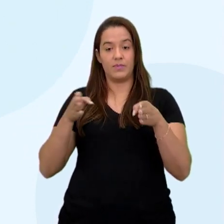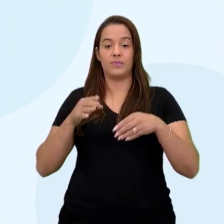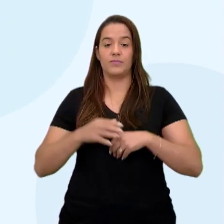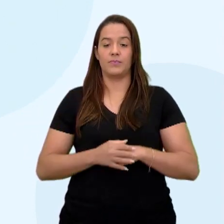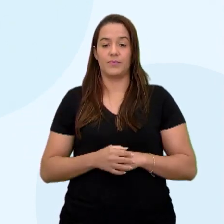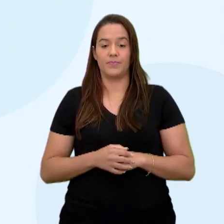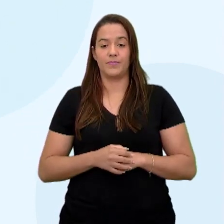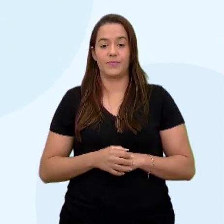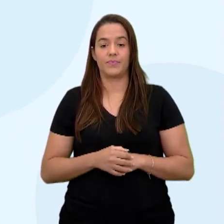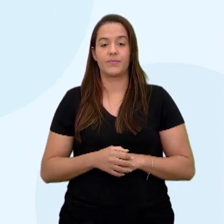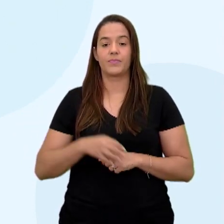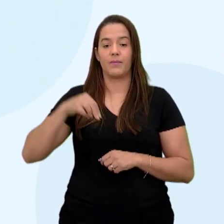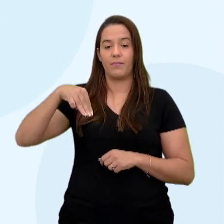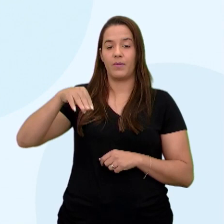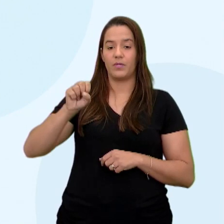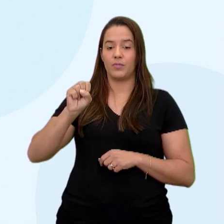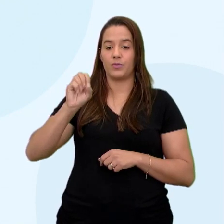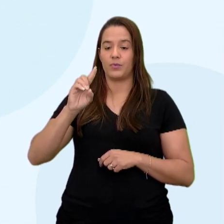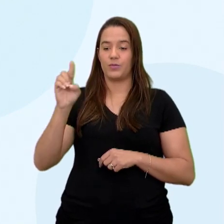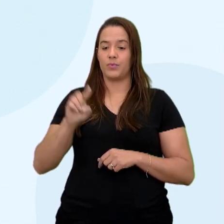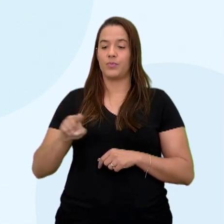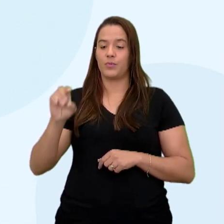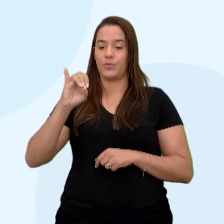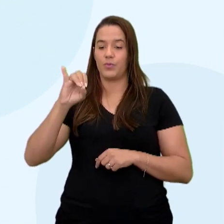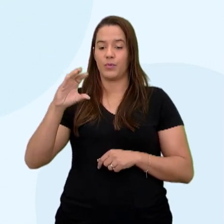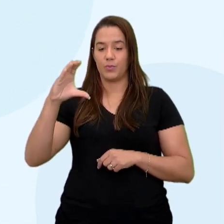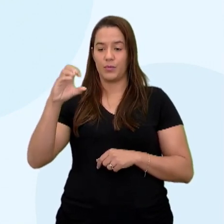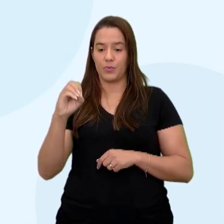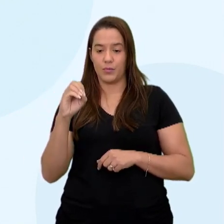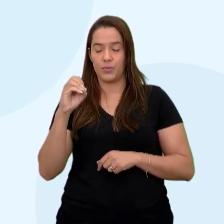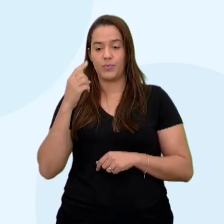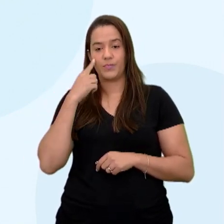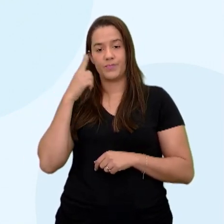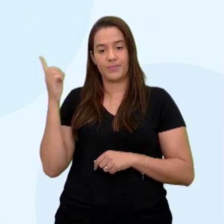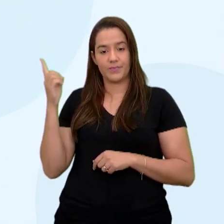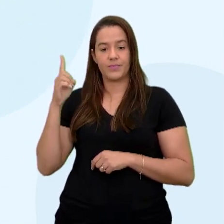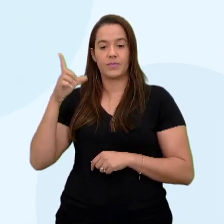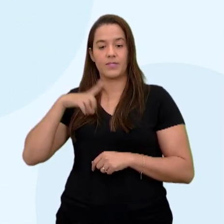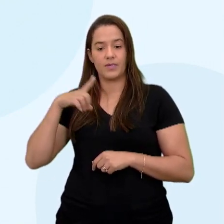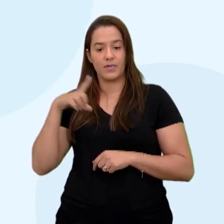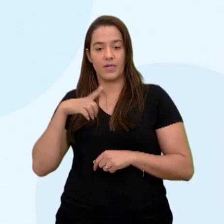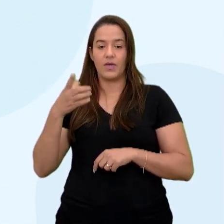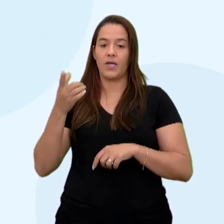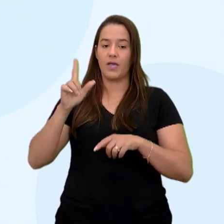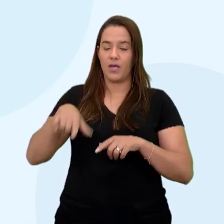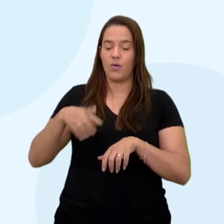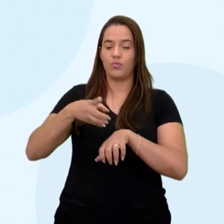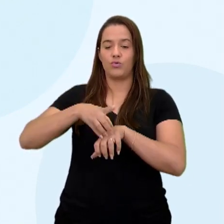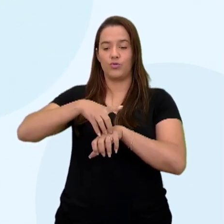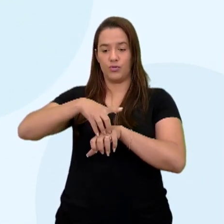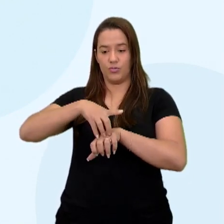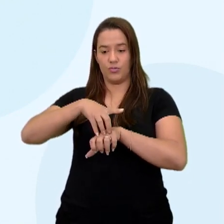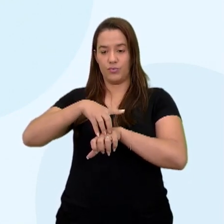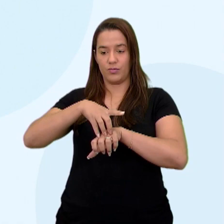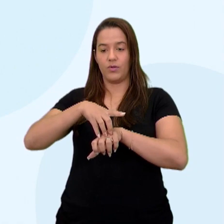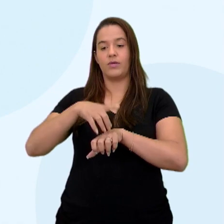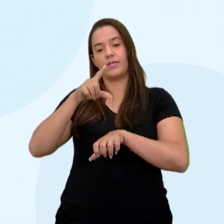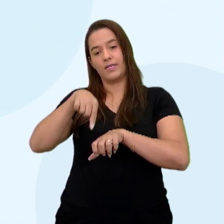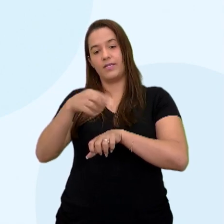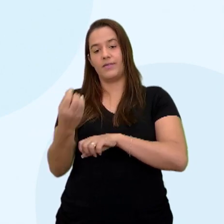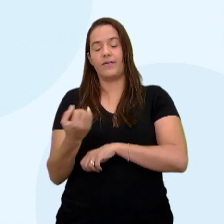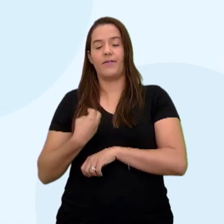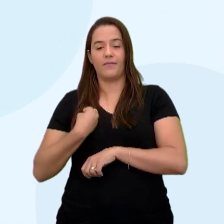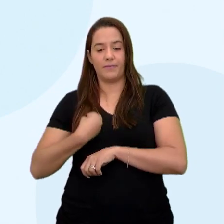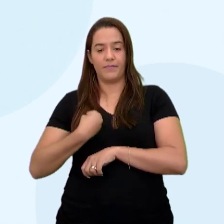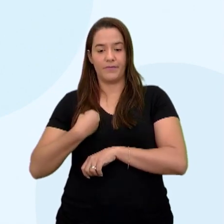o esqueleto aí do Diplodoco, né, que é um dinossauro que viveu aí